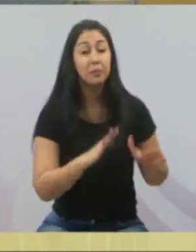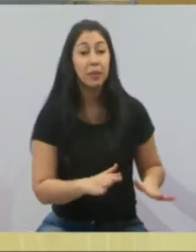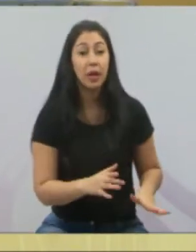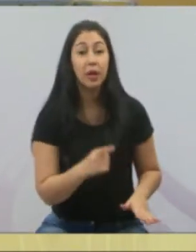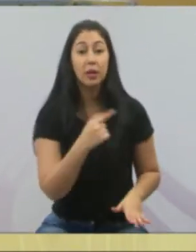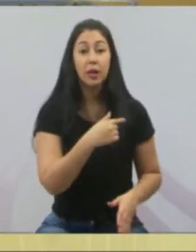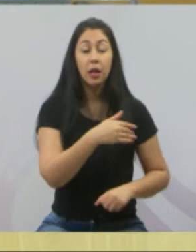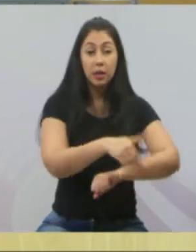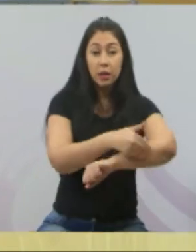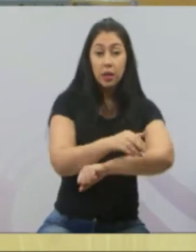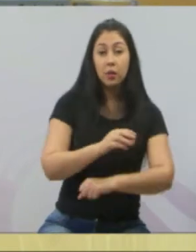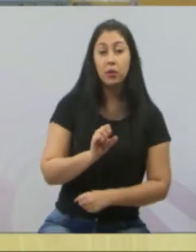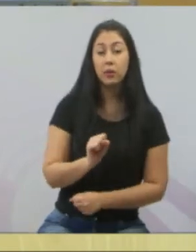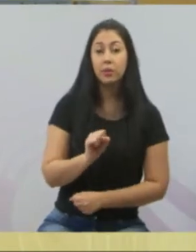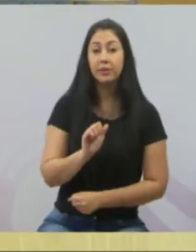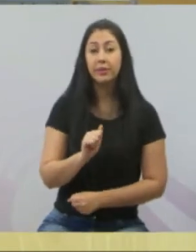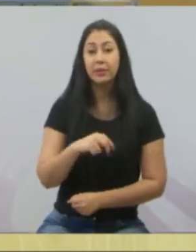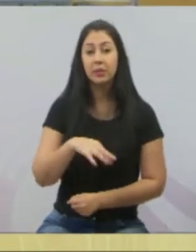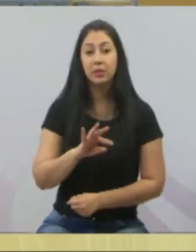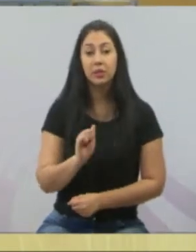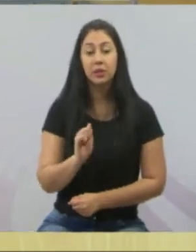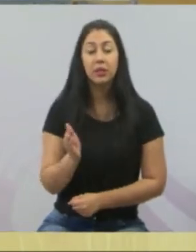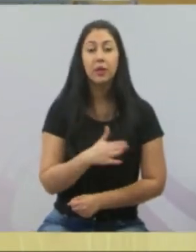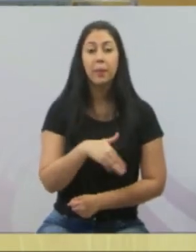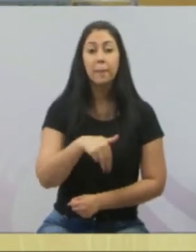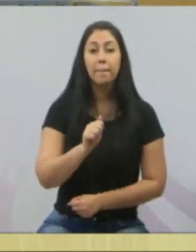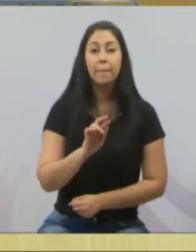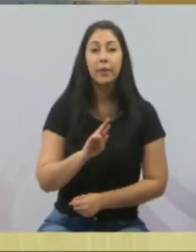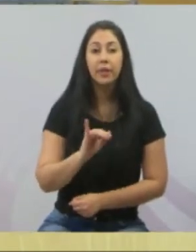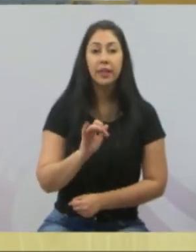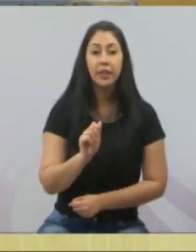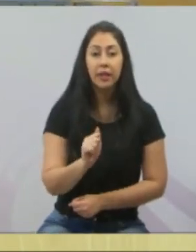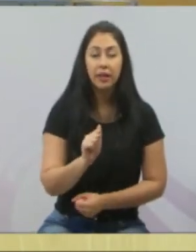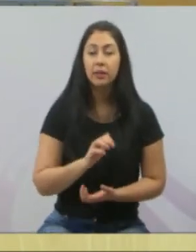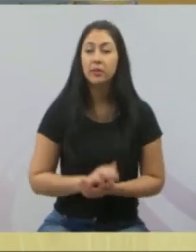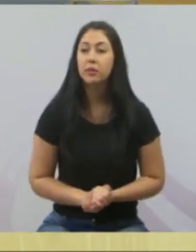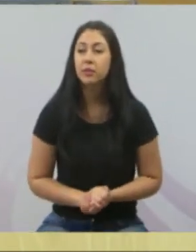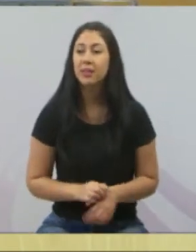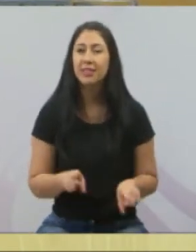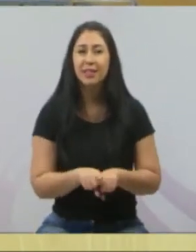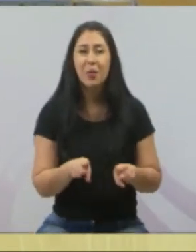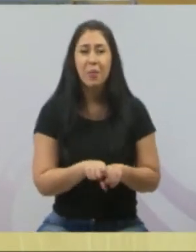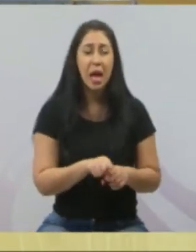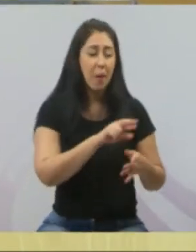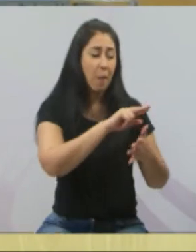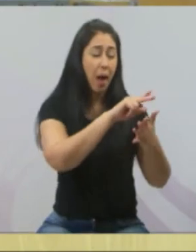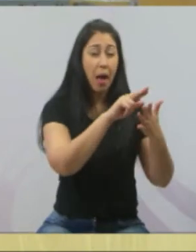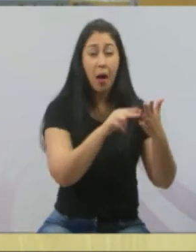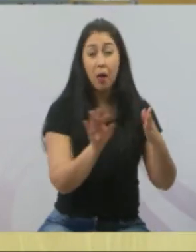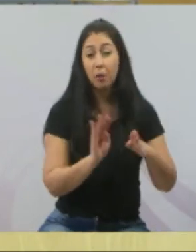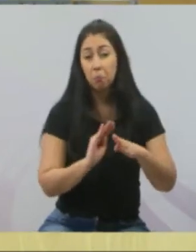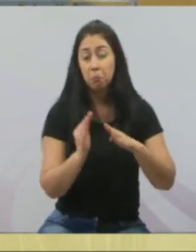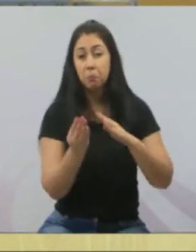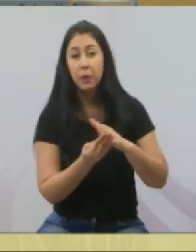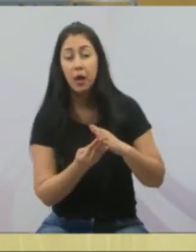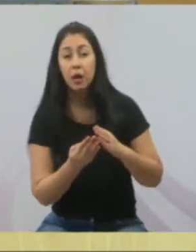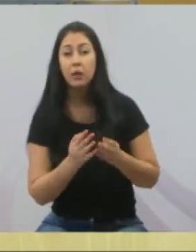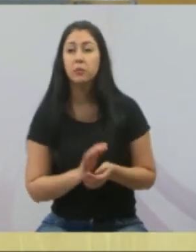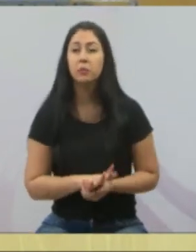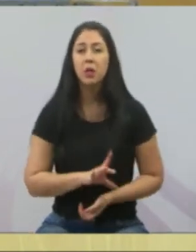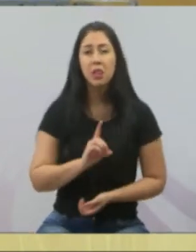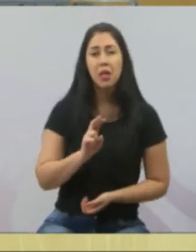Requerimento 243 em votação. Os vereadores contrários se manifestem levantando o braço. Requerimento aprovado. Os